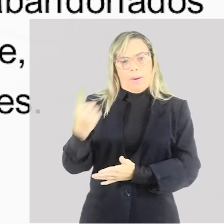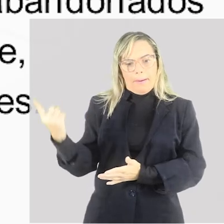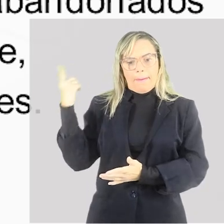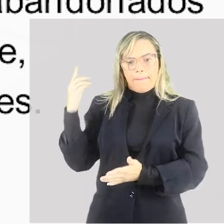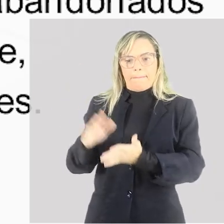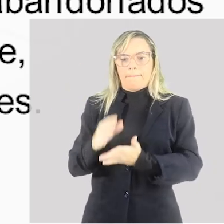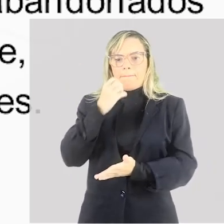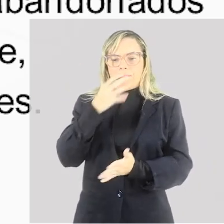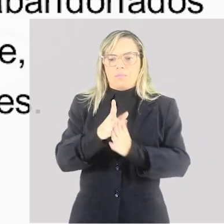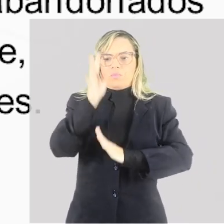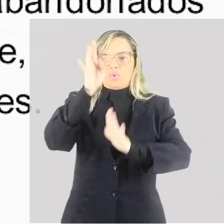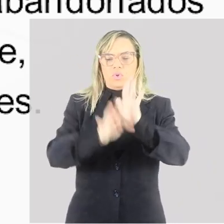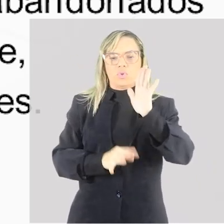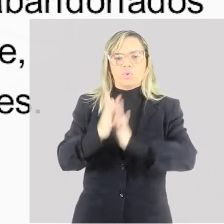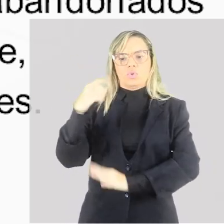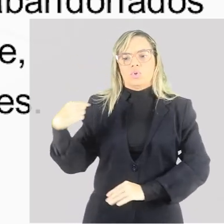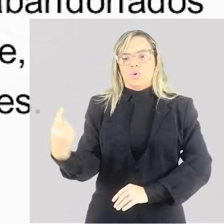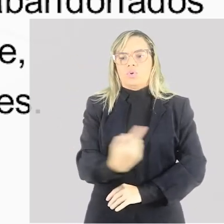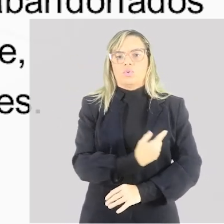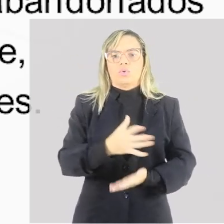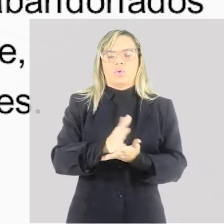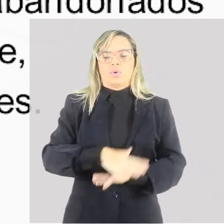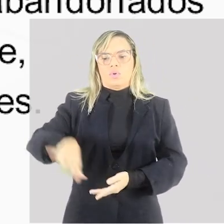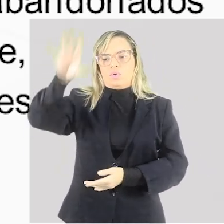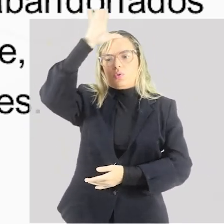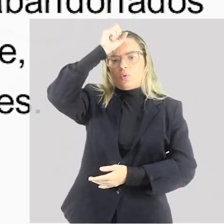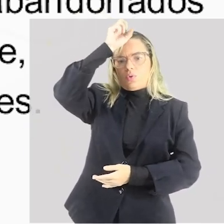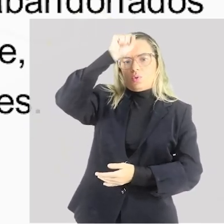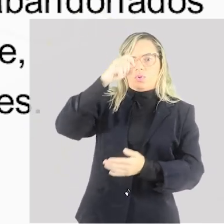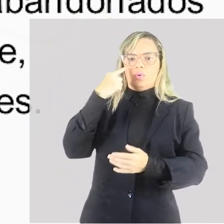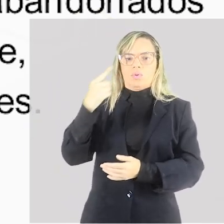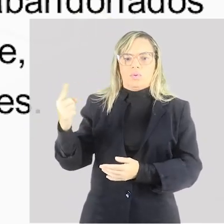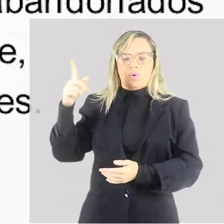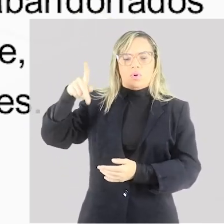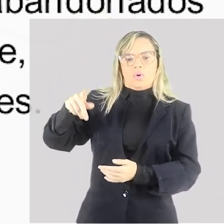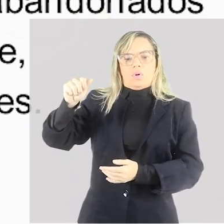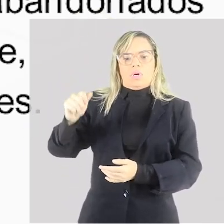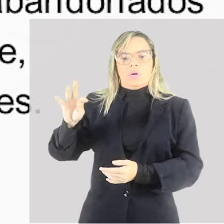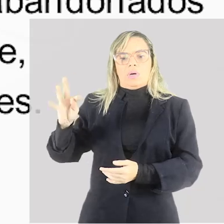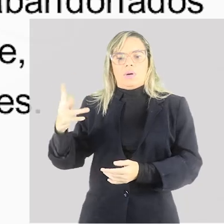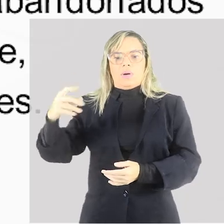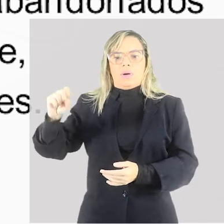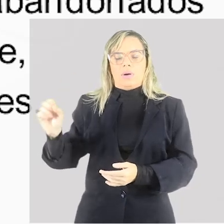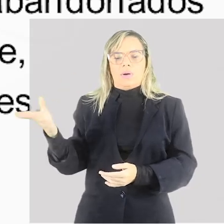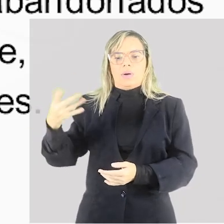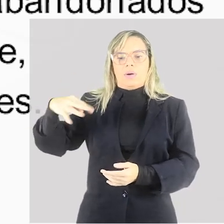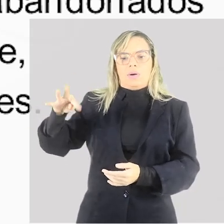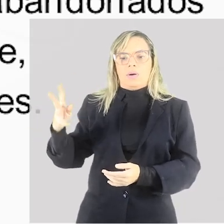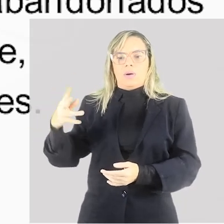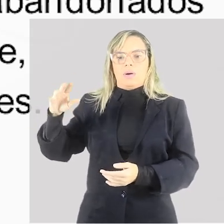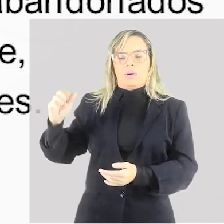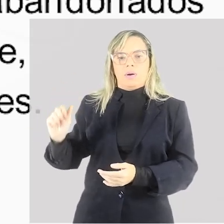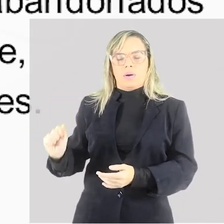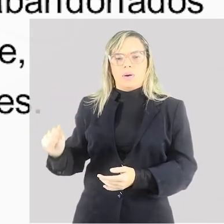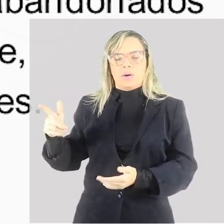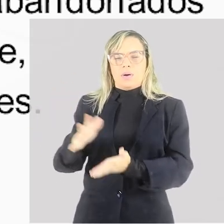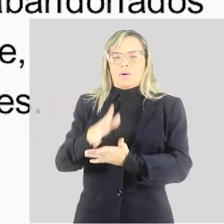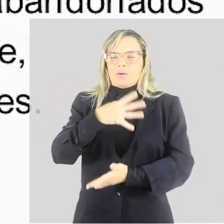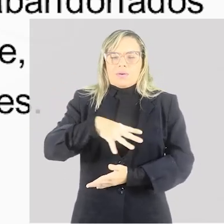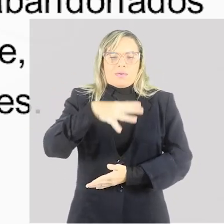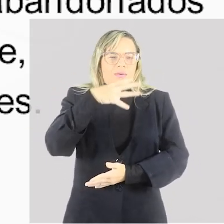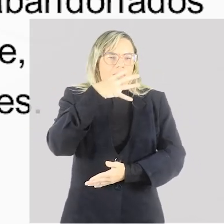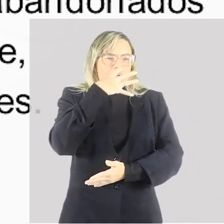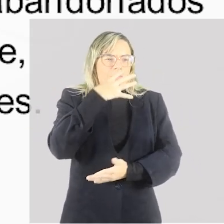com o texto e nossos conhecimentos, o patos e o talma, que também são admiração,